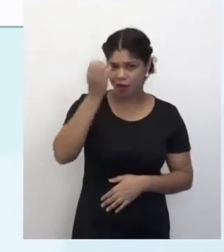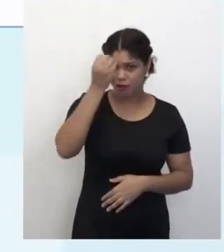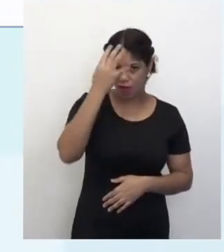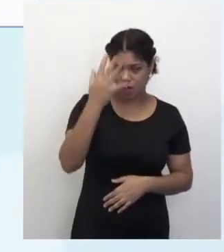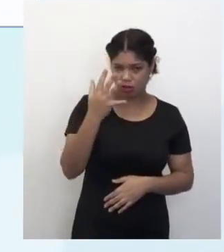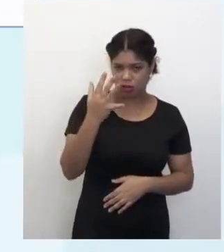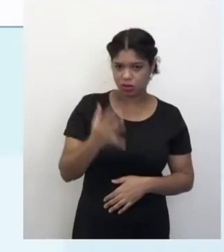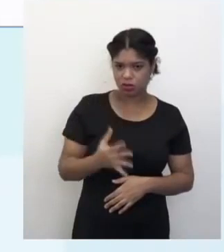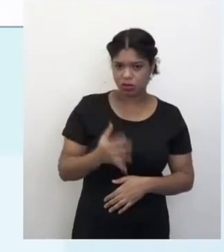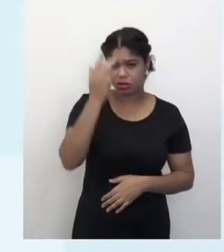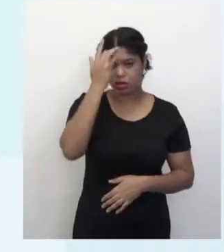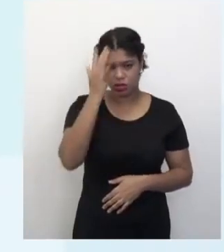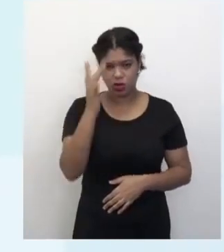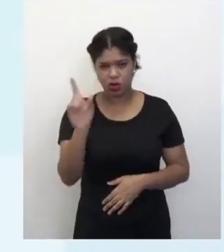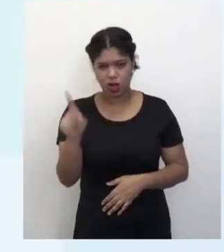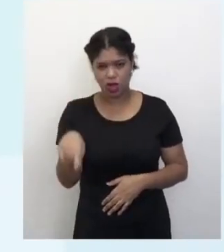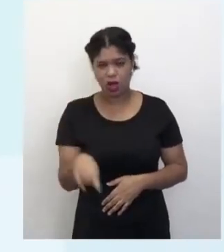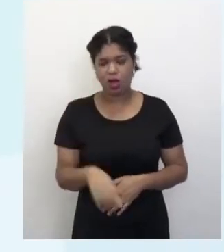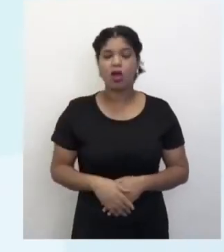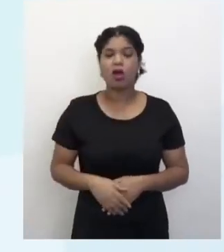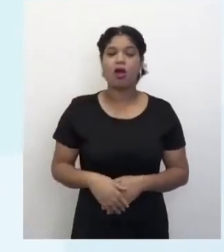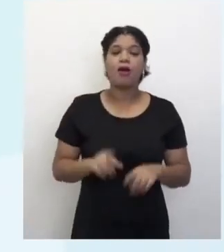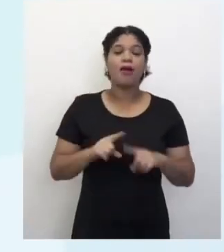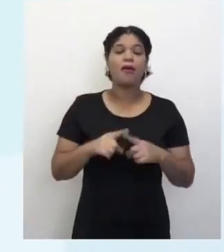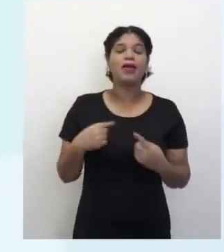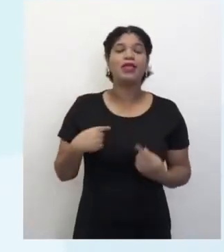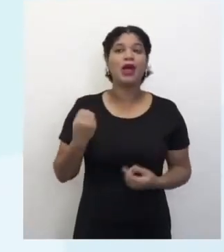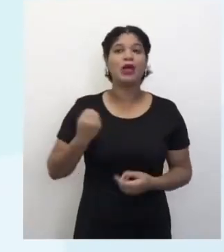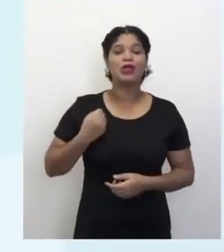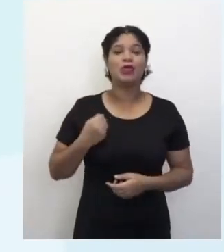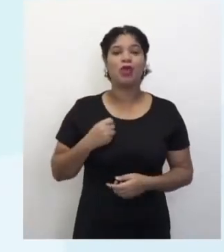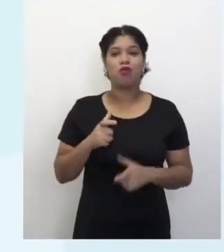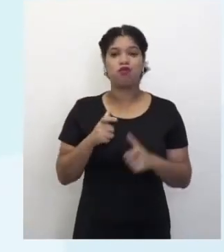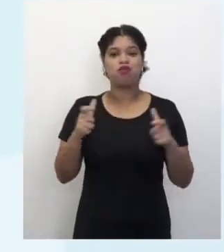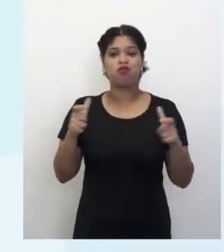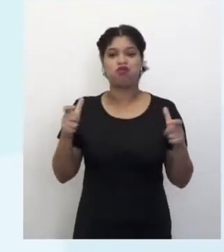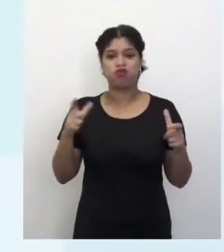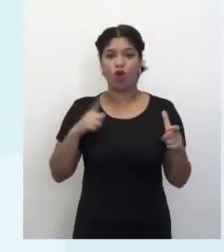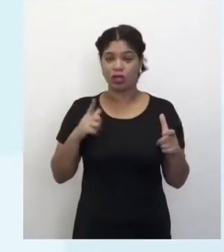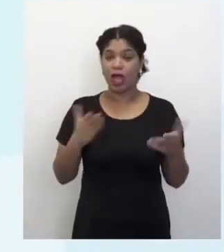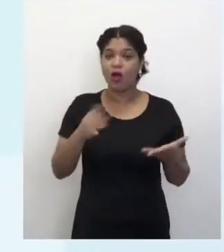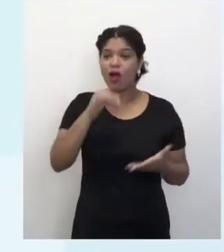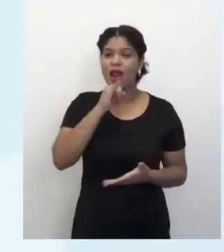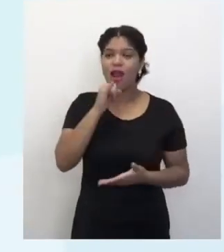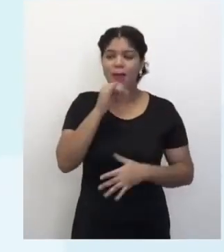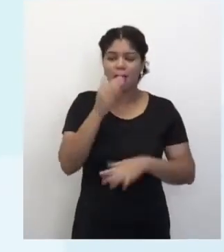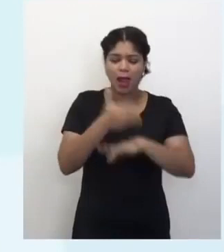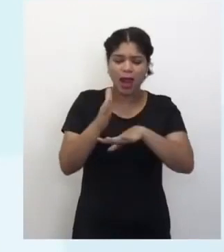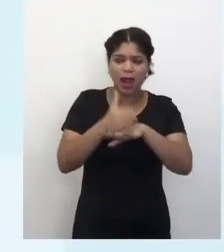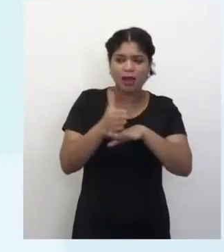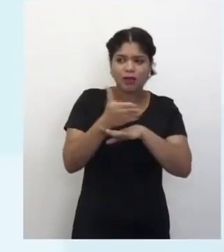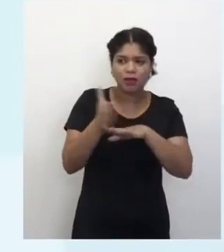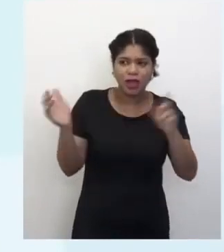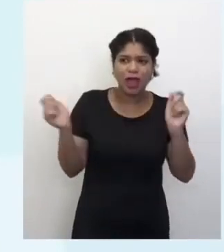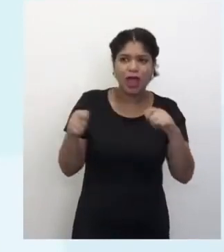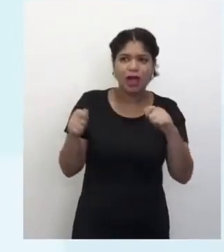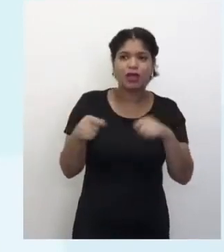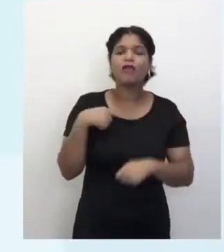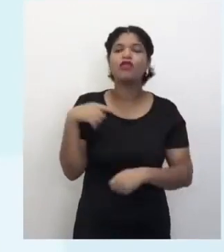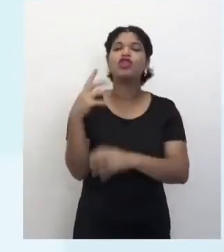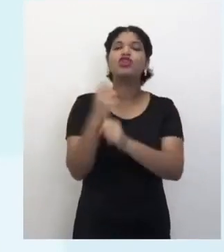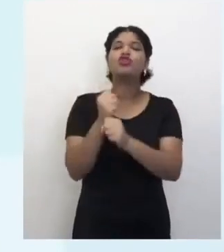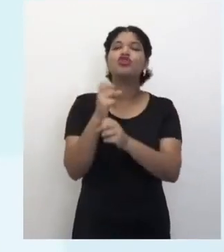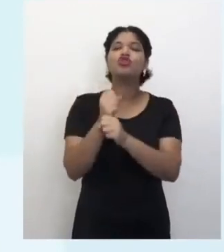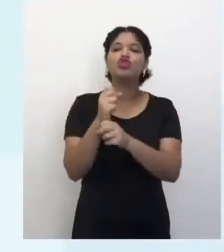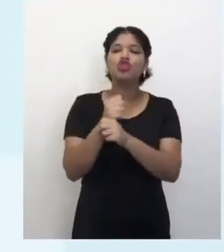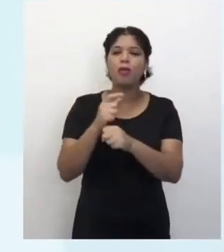mesmo? Só que agora, quando os números são grandes, como é que a gente faz, né? Eu vou fazer esse exercício para vocês, olha aí, ó. Calcule a